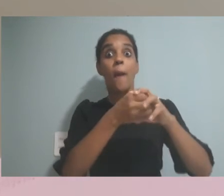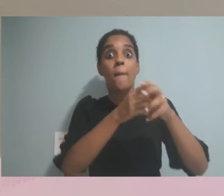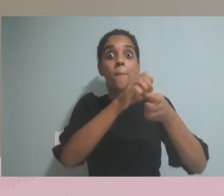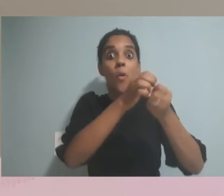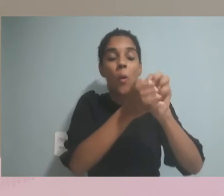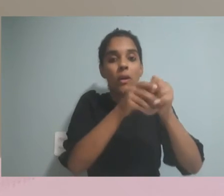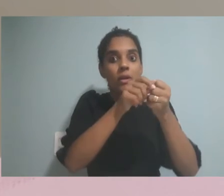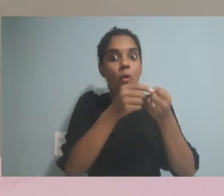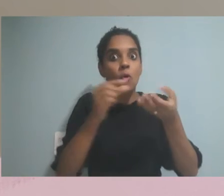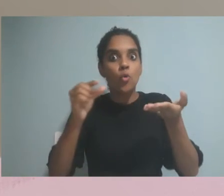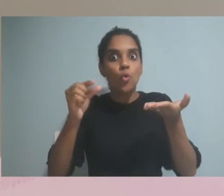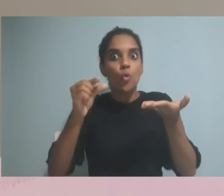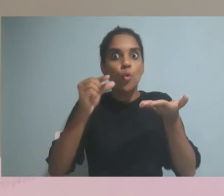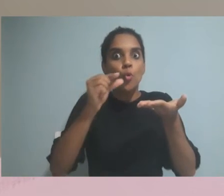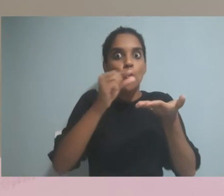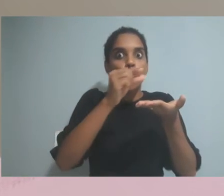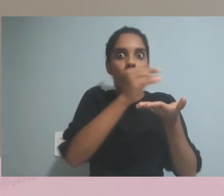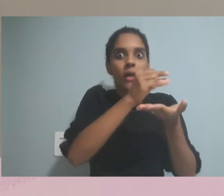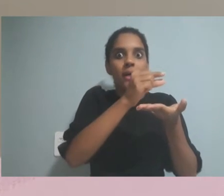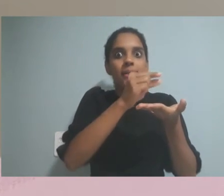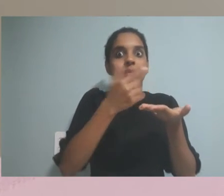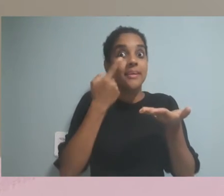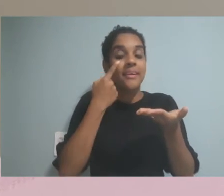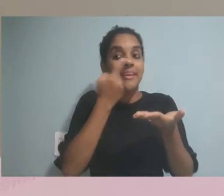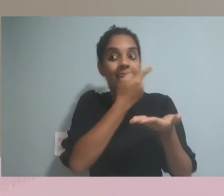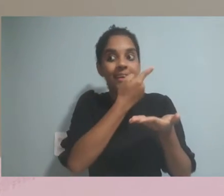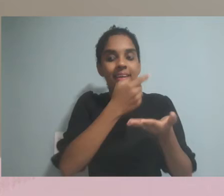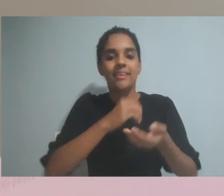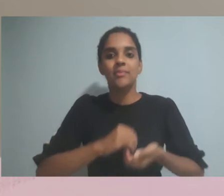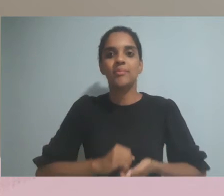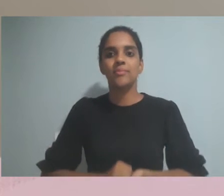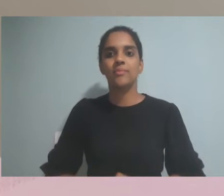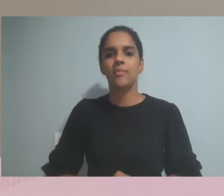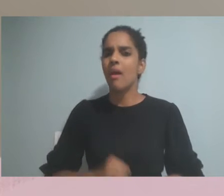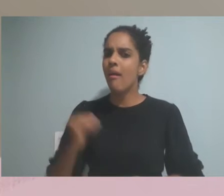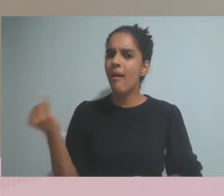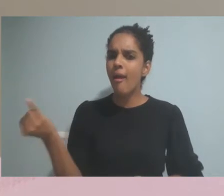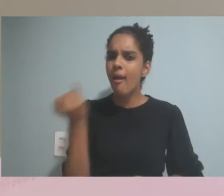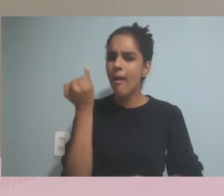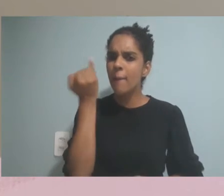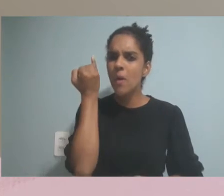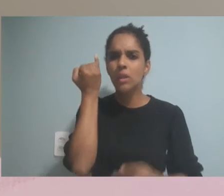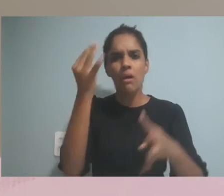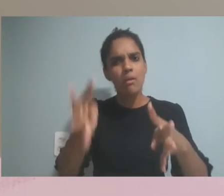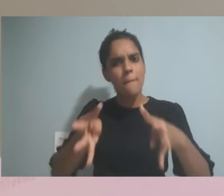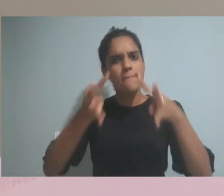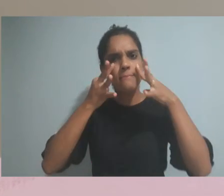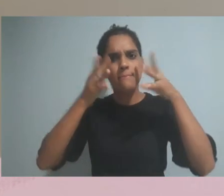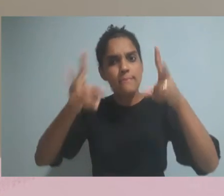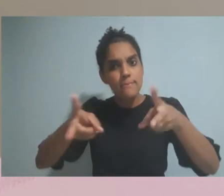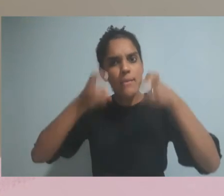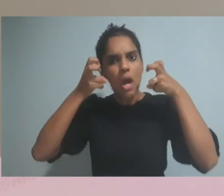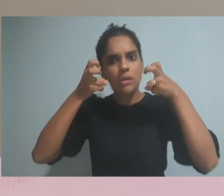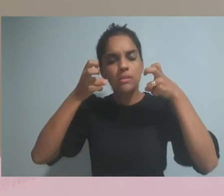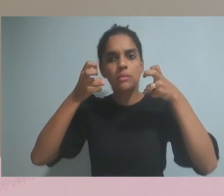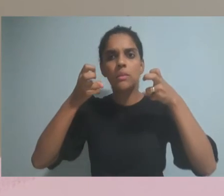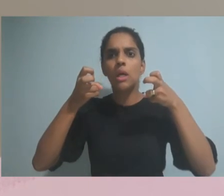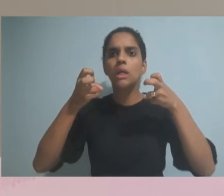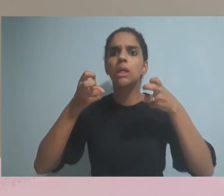Novamente, a bolinha se sentindo atraída pelo canudo, né? É importante